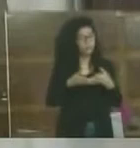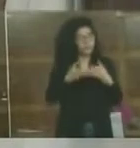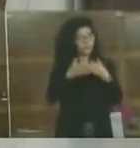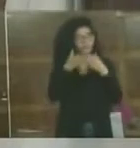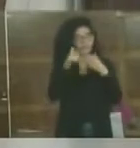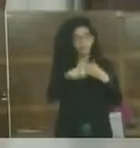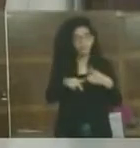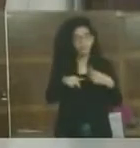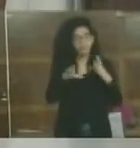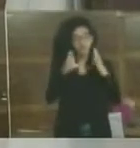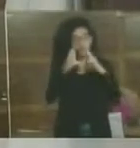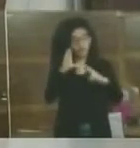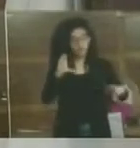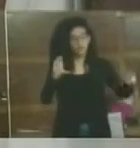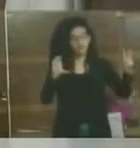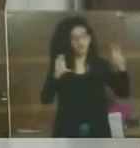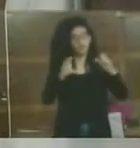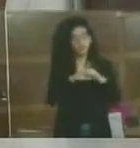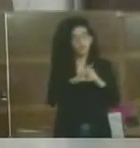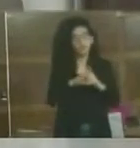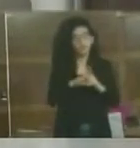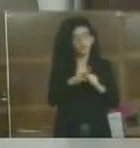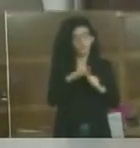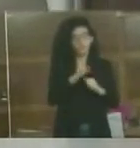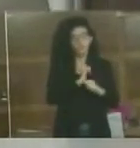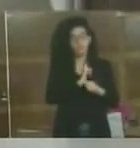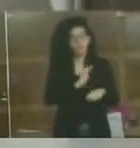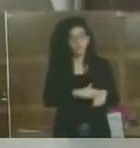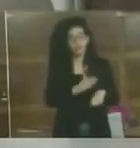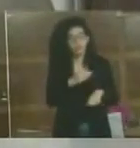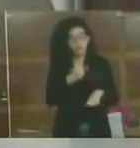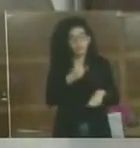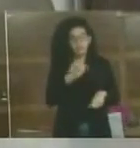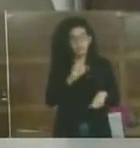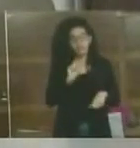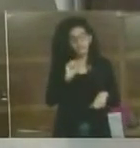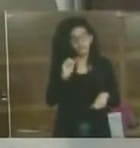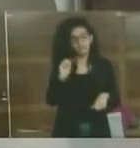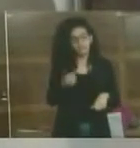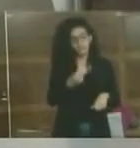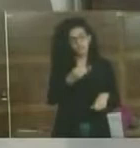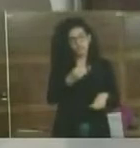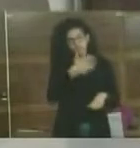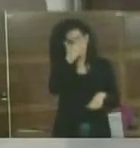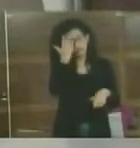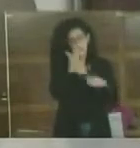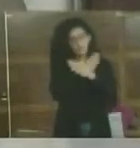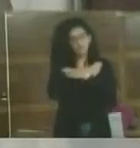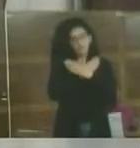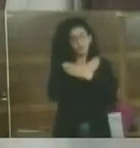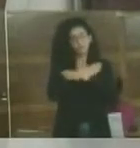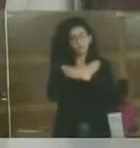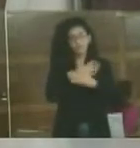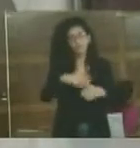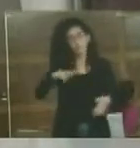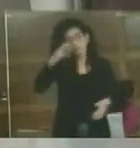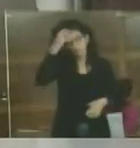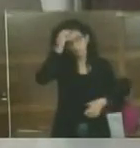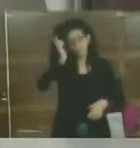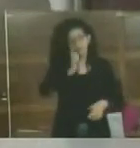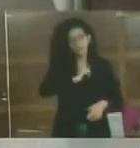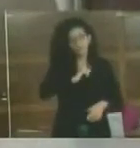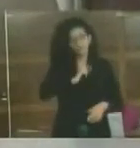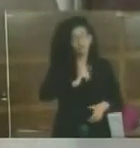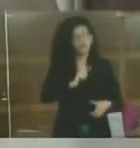Costa Verde, é a Angra dos Reis, nós temos aí mais de 15 mil trabalhadores metalúrgicos que estão desempregados em Angra dos Reis, nós temos